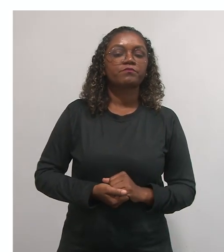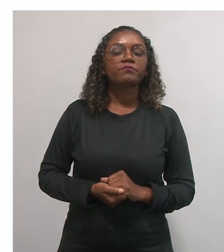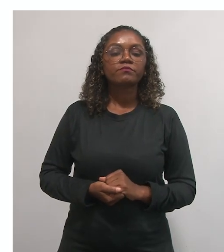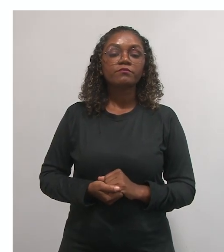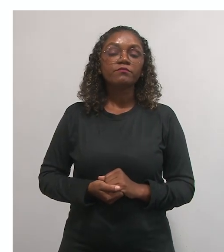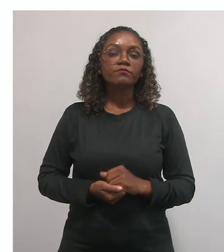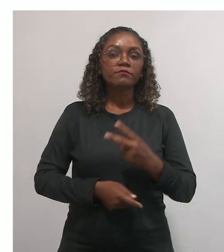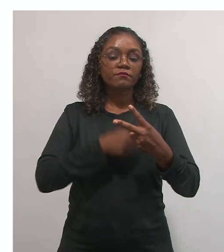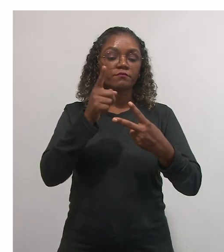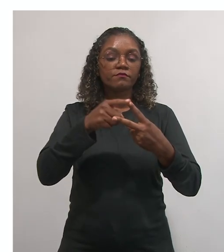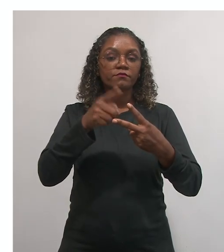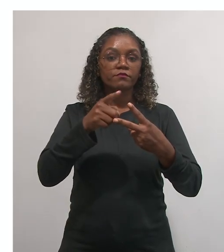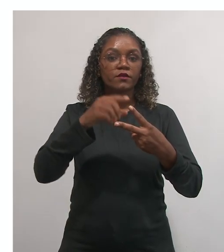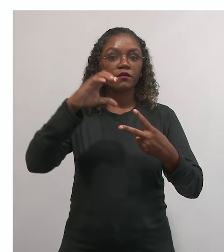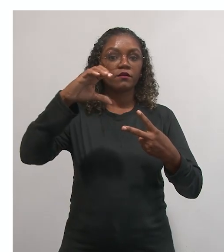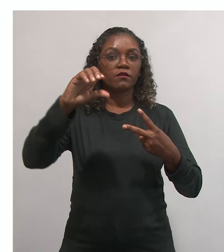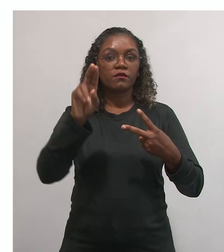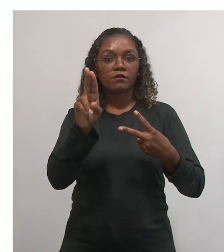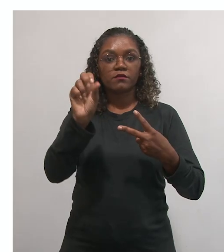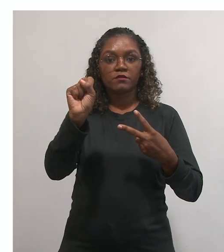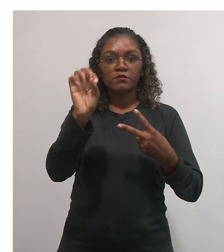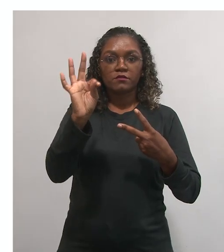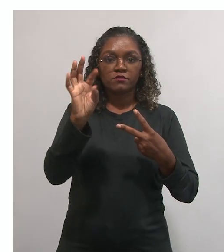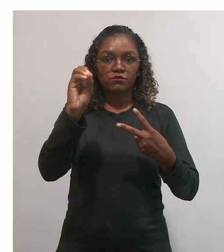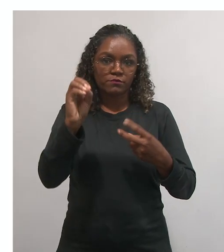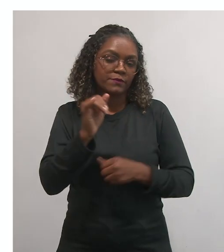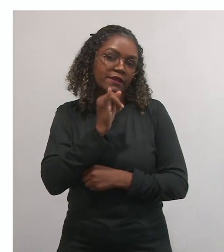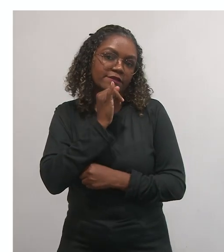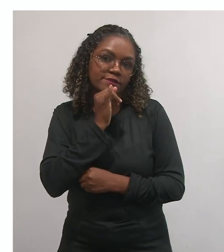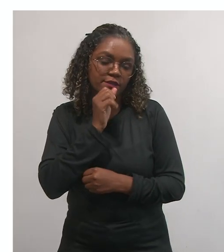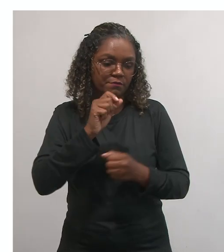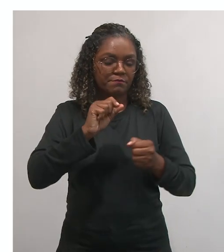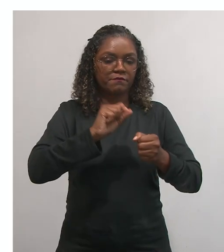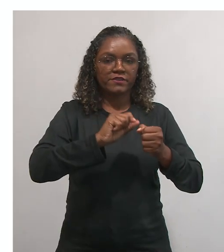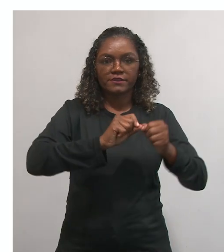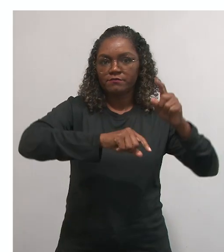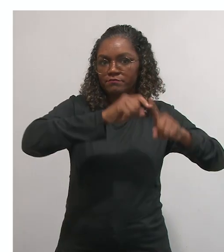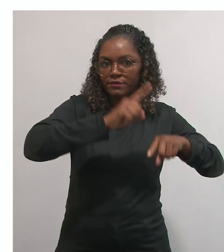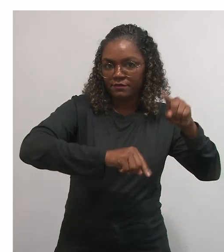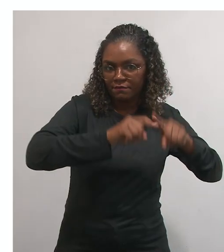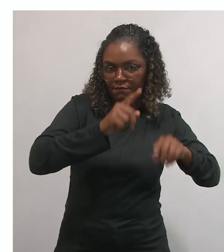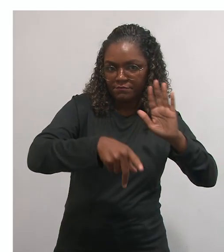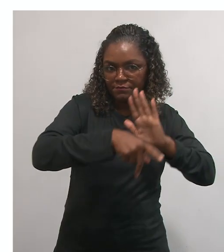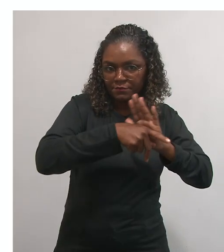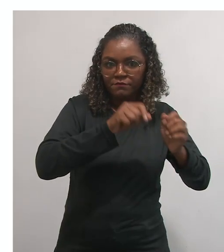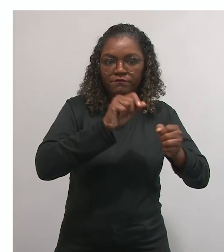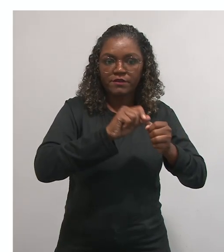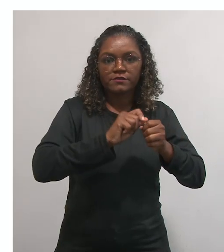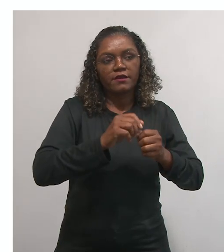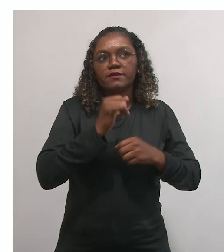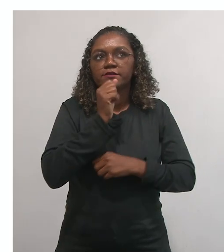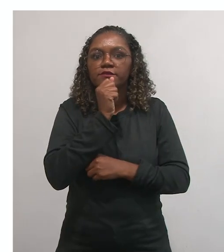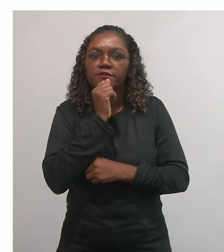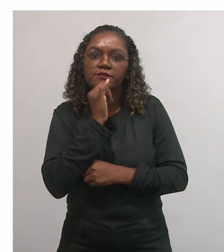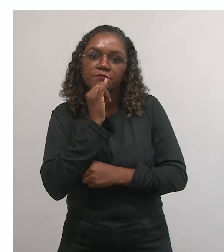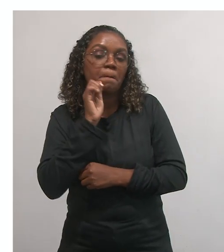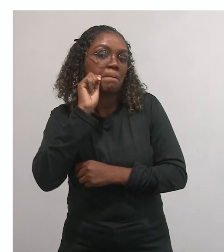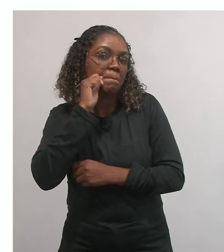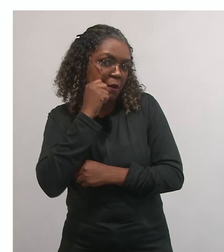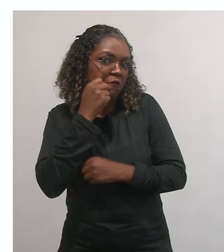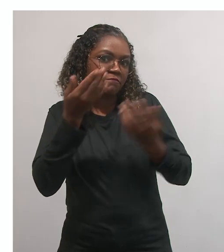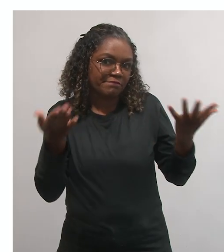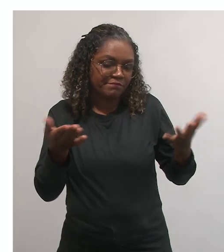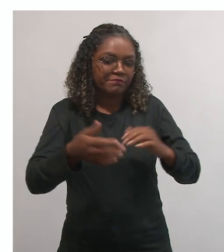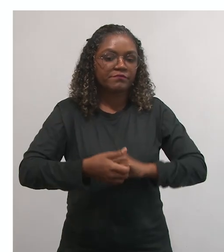variáveis os custos variáveis exemplo matériaprima para eu produzir o meu pão e